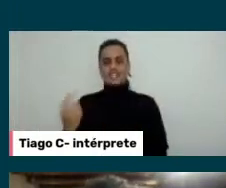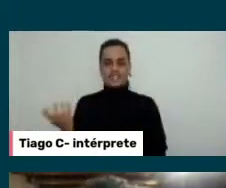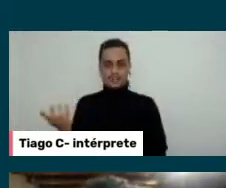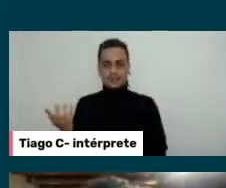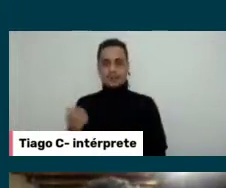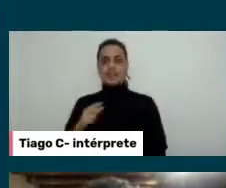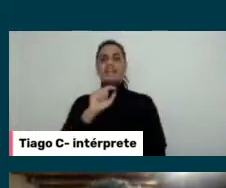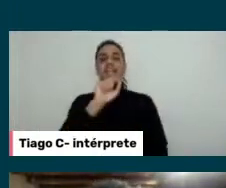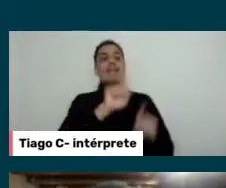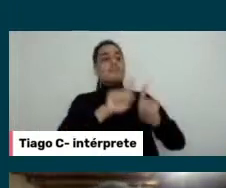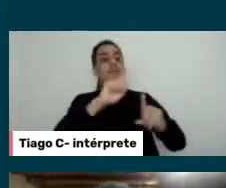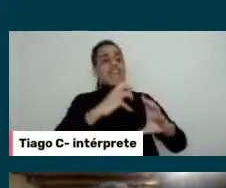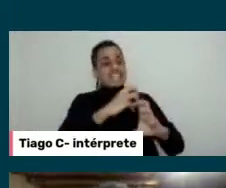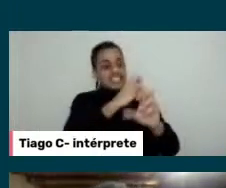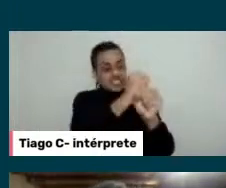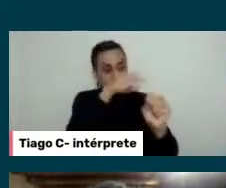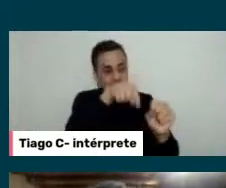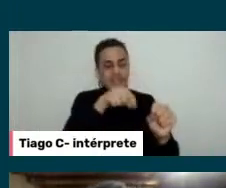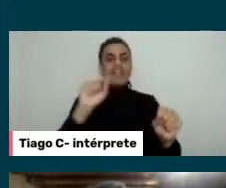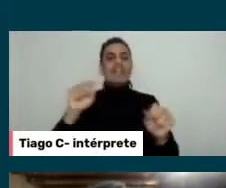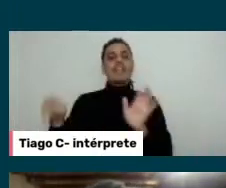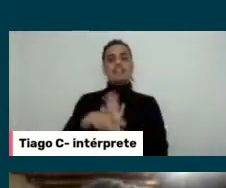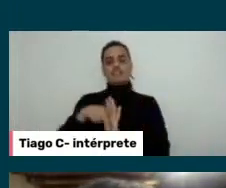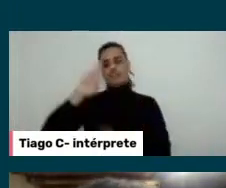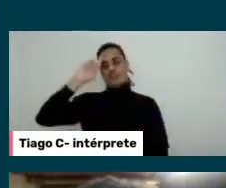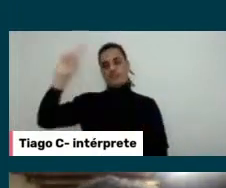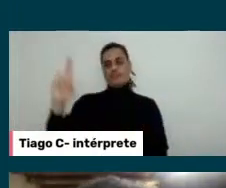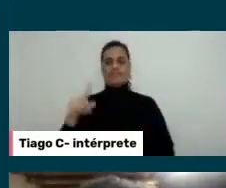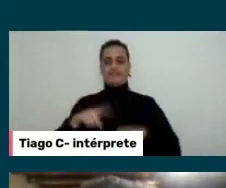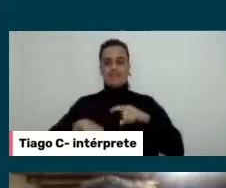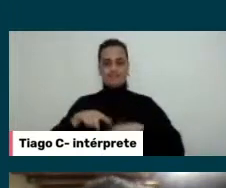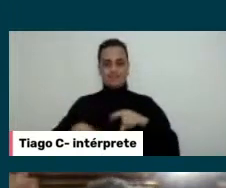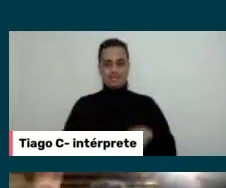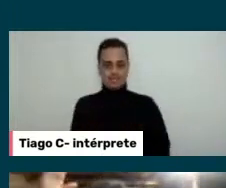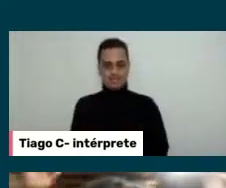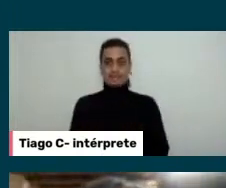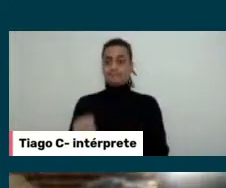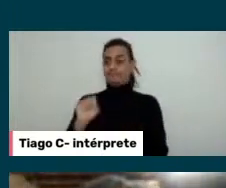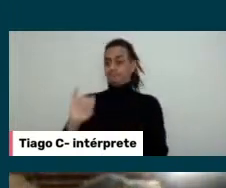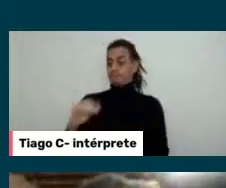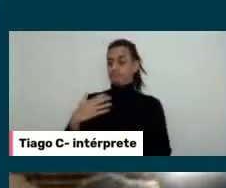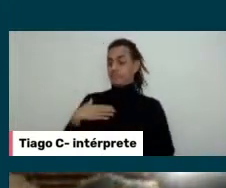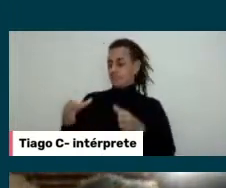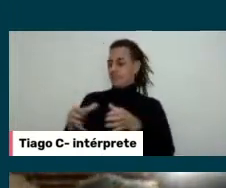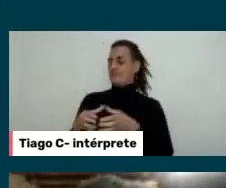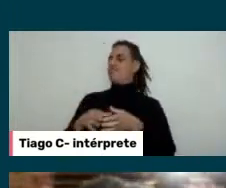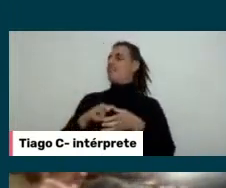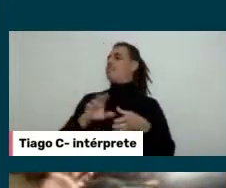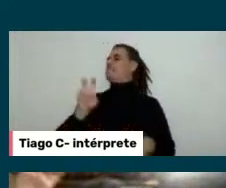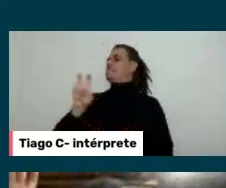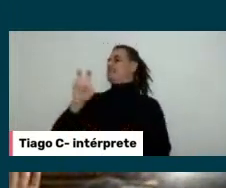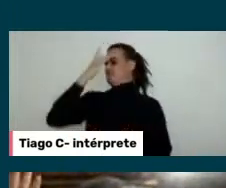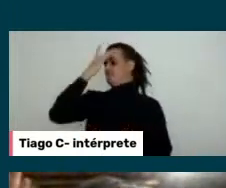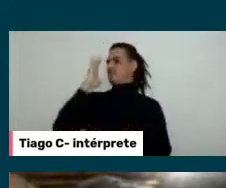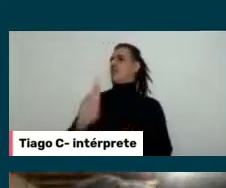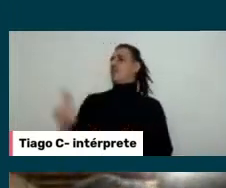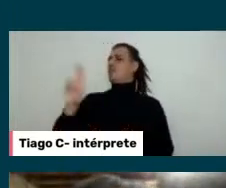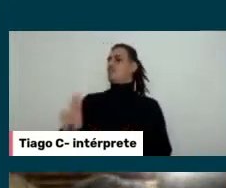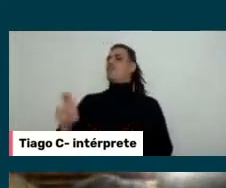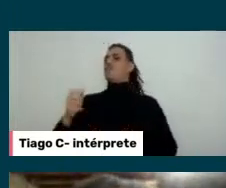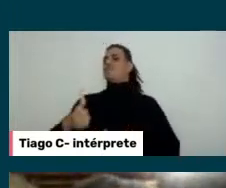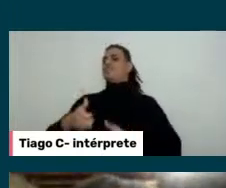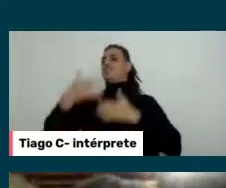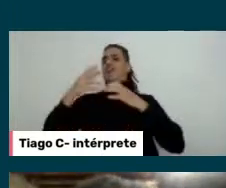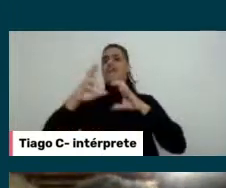daquela ferramenta, né? Então, se eu quero, não, se meu time tiver 100% das pessoas estiver usando o chat GPT, está resolvido o problema de todo mundo que